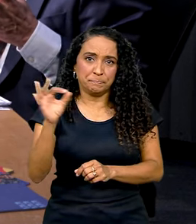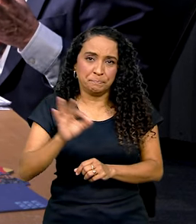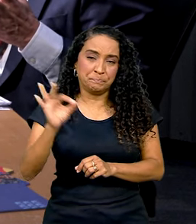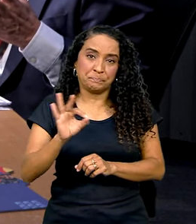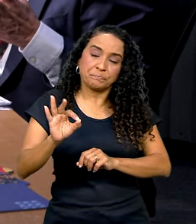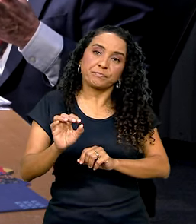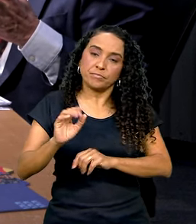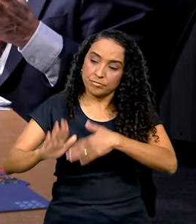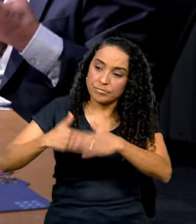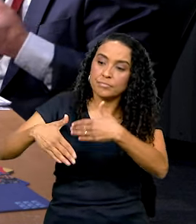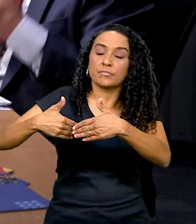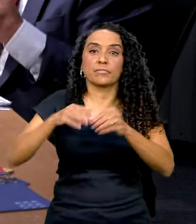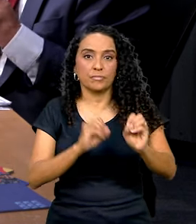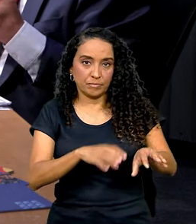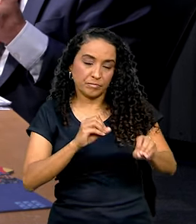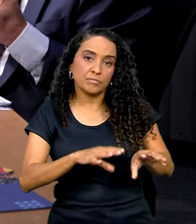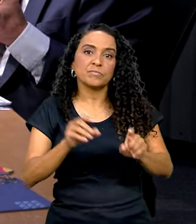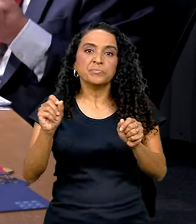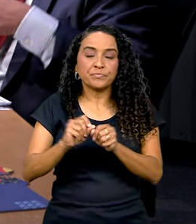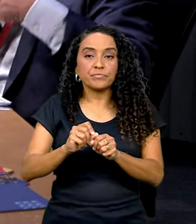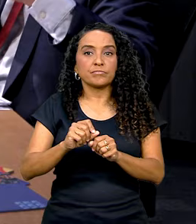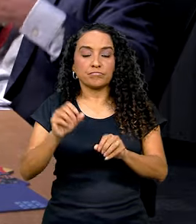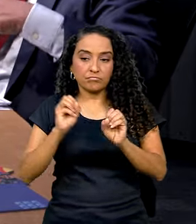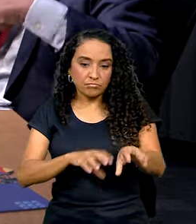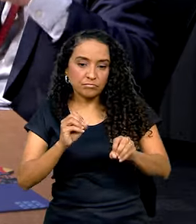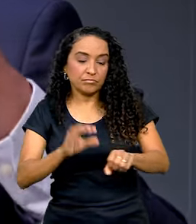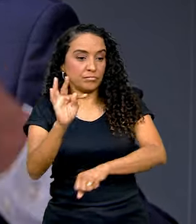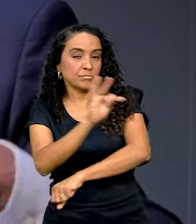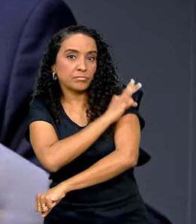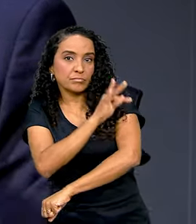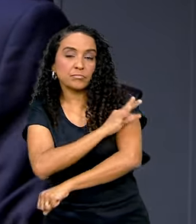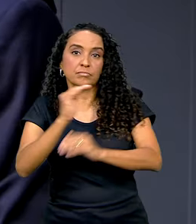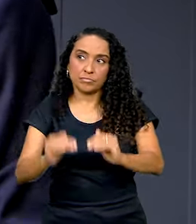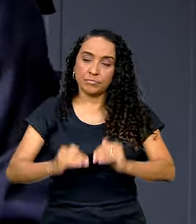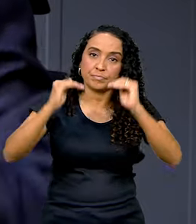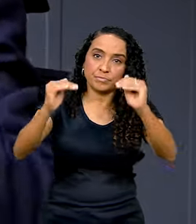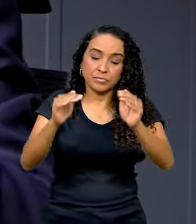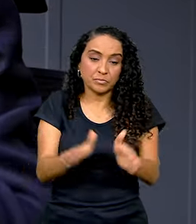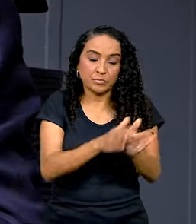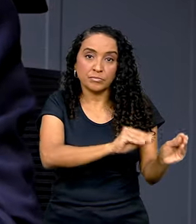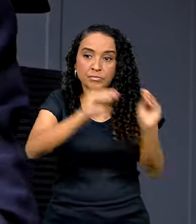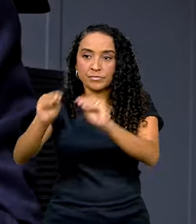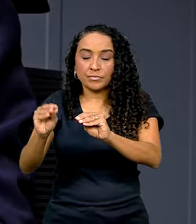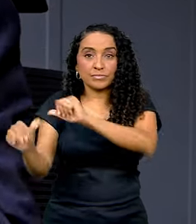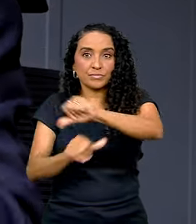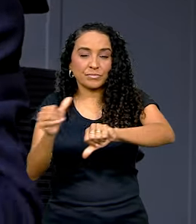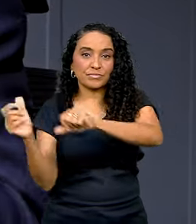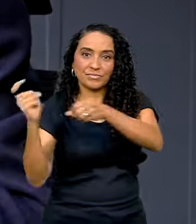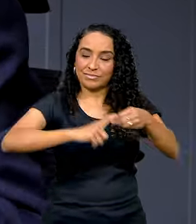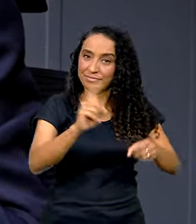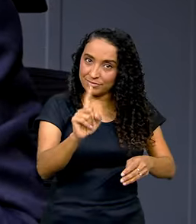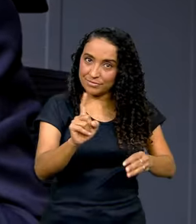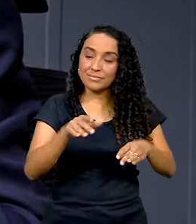64% eh evoluiu na educação fez ensino técnico fez ensino superior saiu da pobreza e não